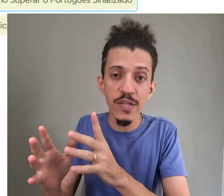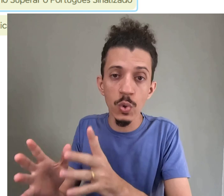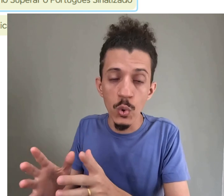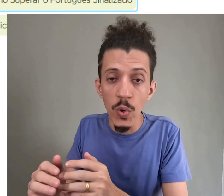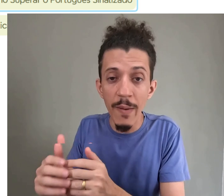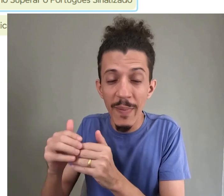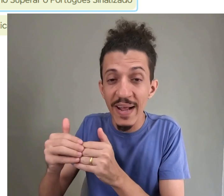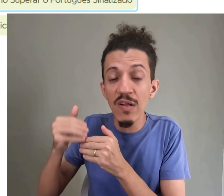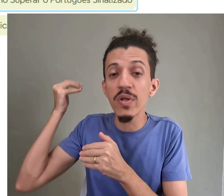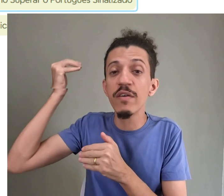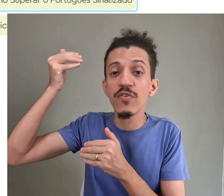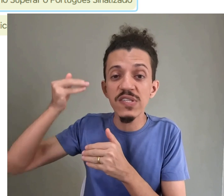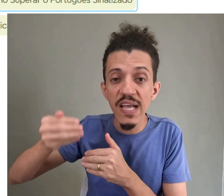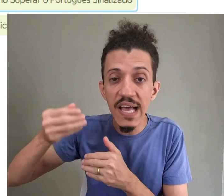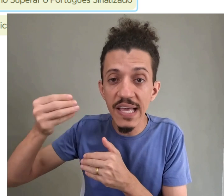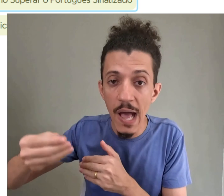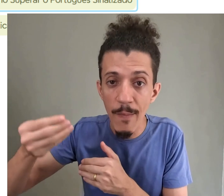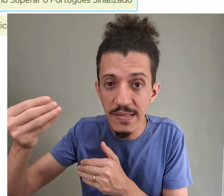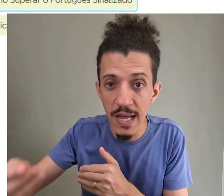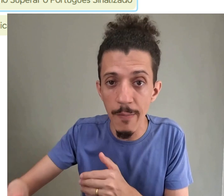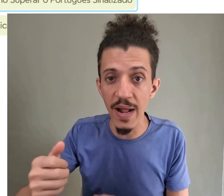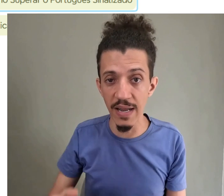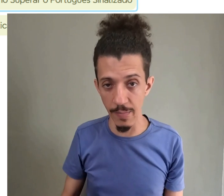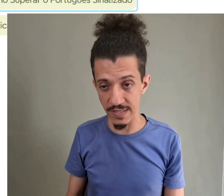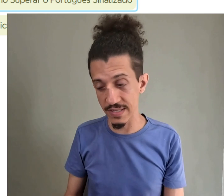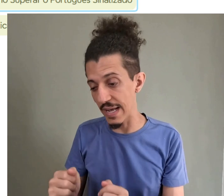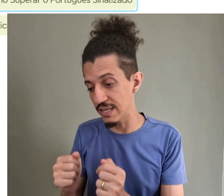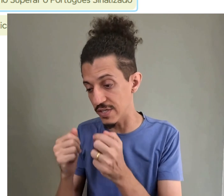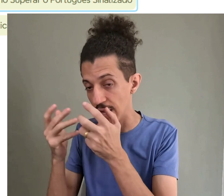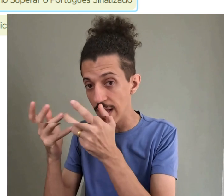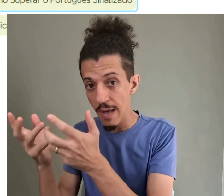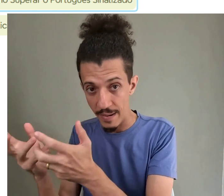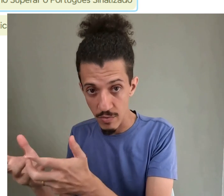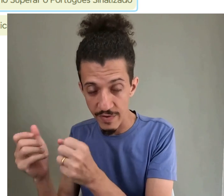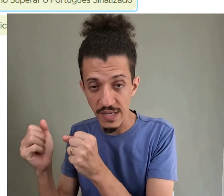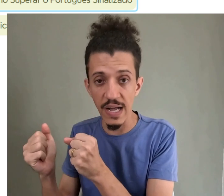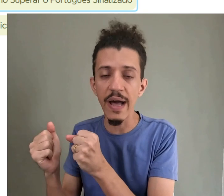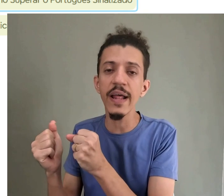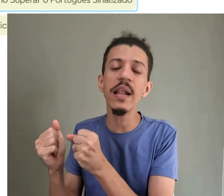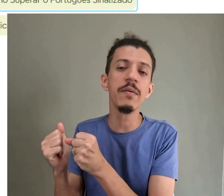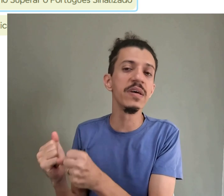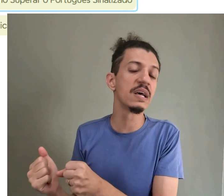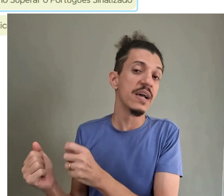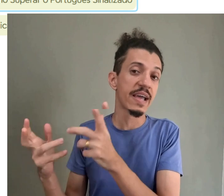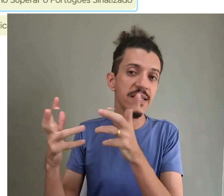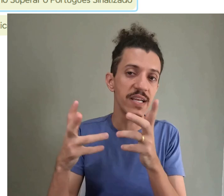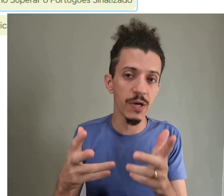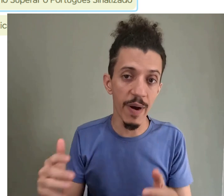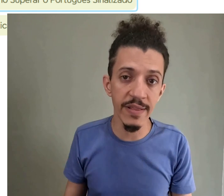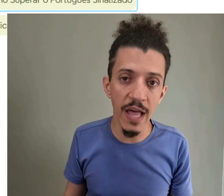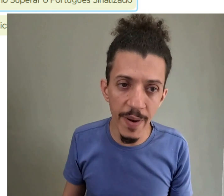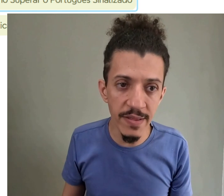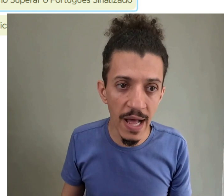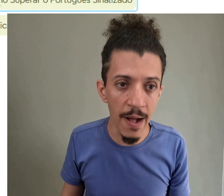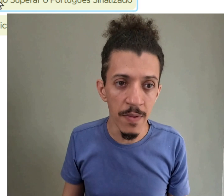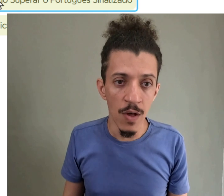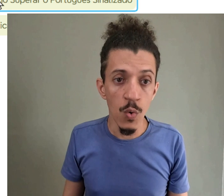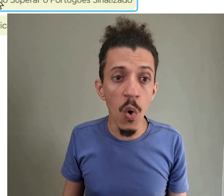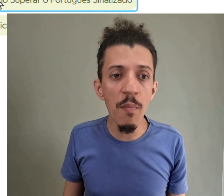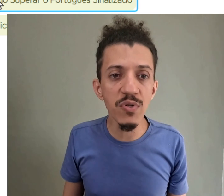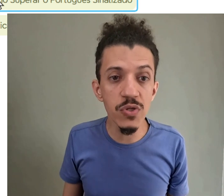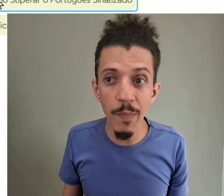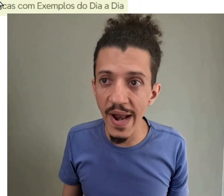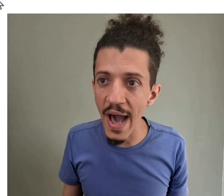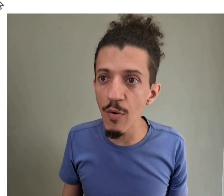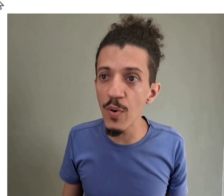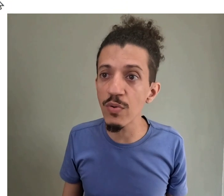melhor estrutura para aquilo que você quer passar para Libras, quer seja para conversar em Libras, quer seja para interpretar.